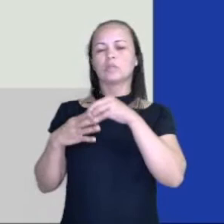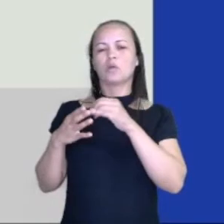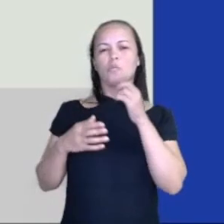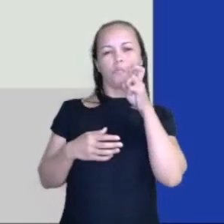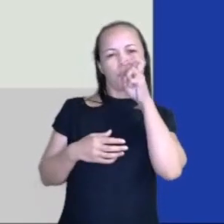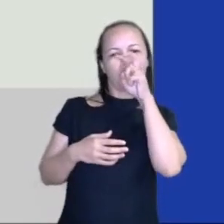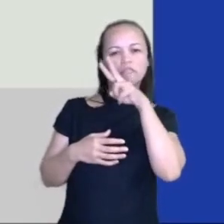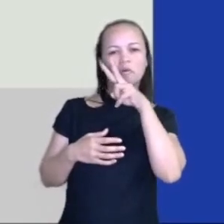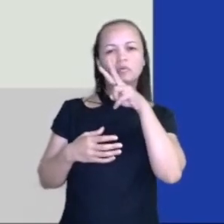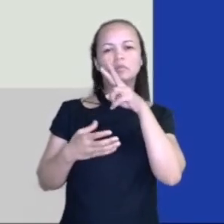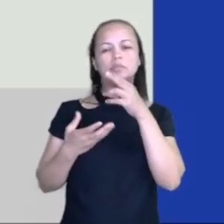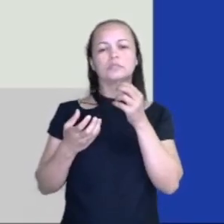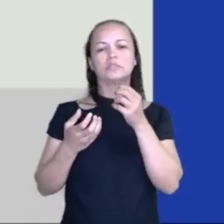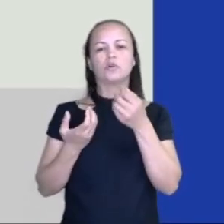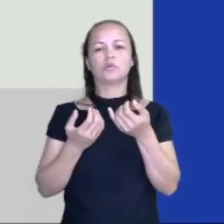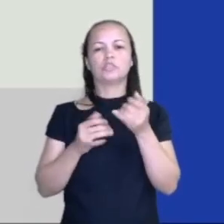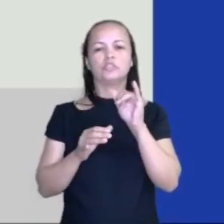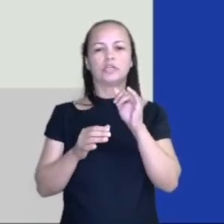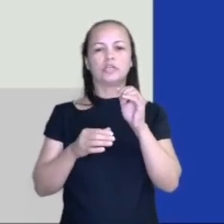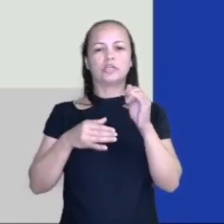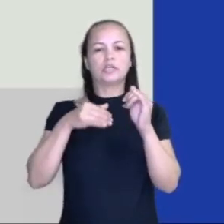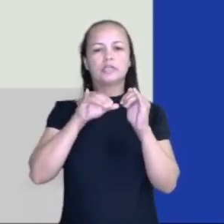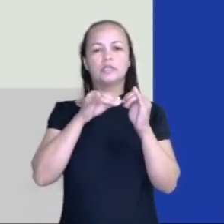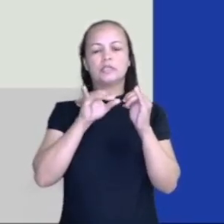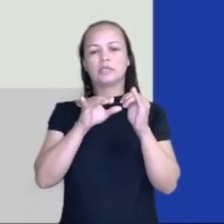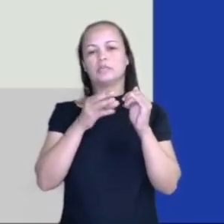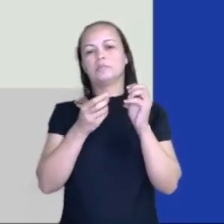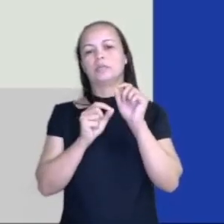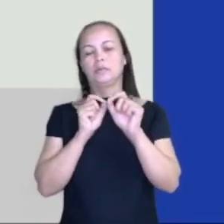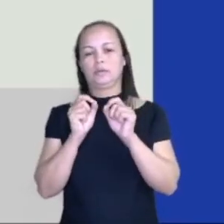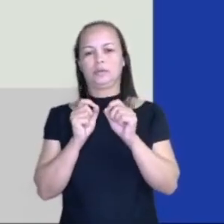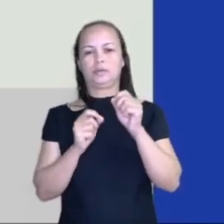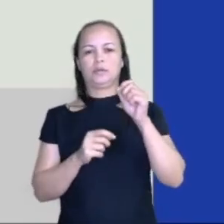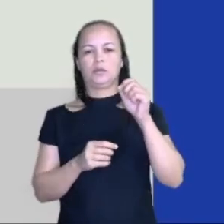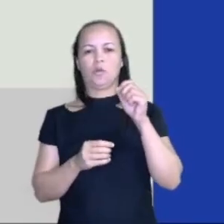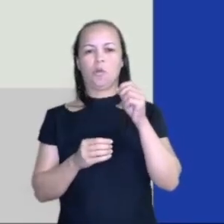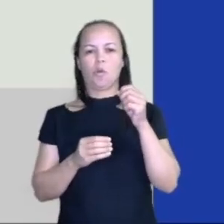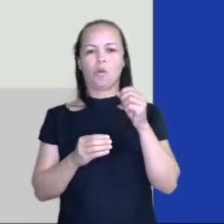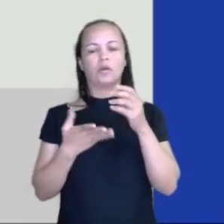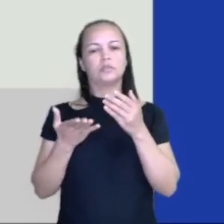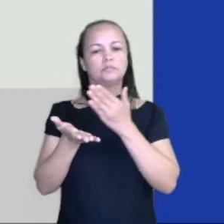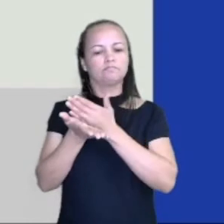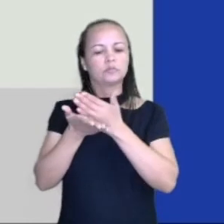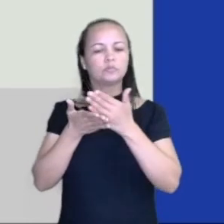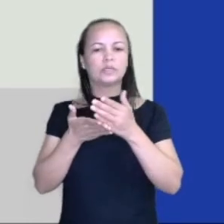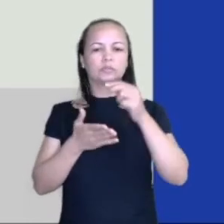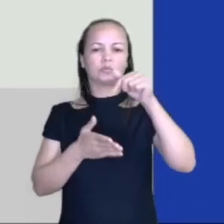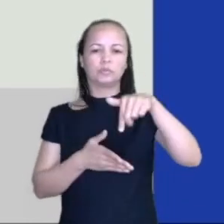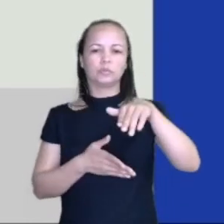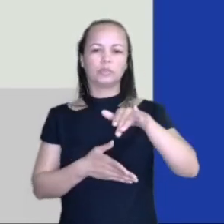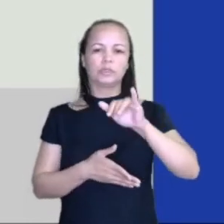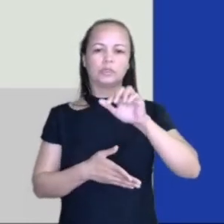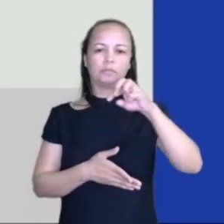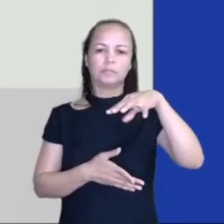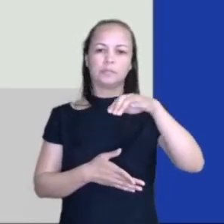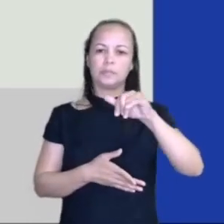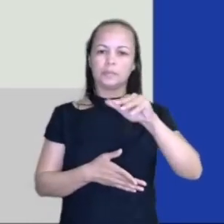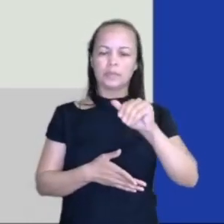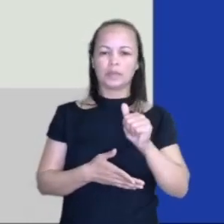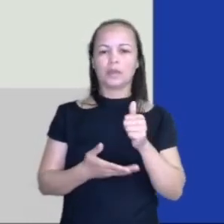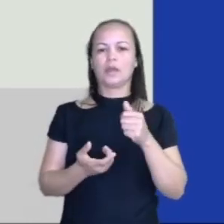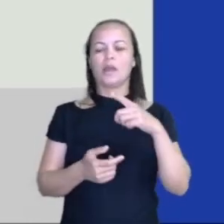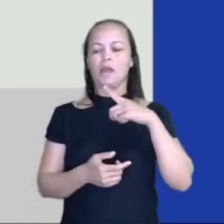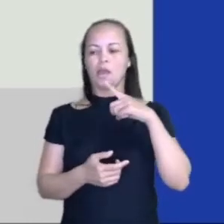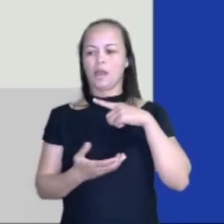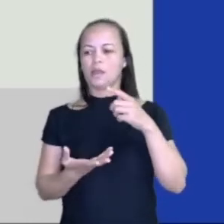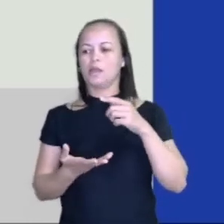força de origem química são e uma força de origem química química então tem o pilha